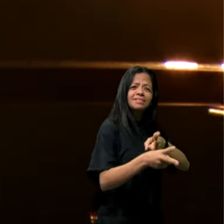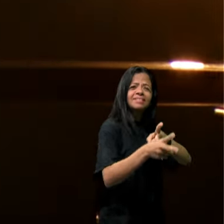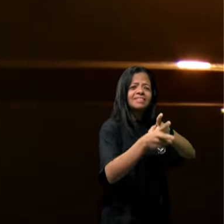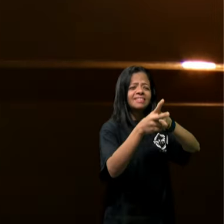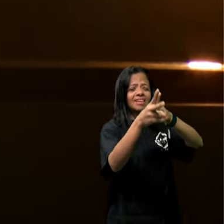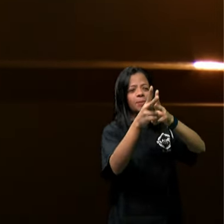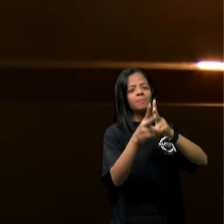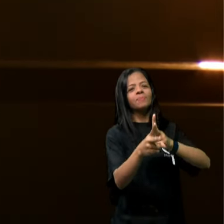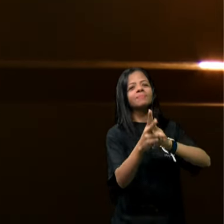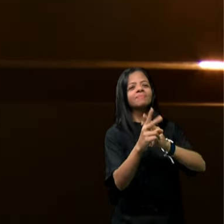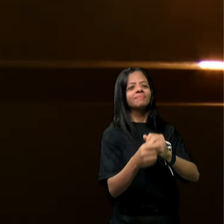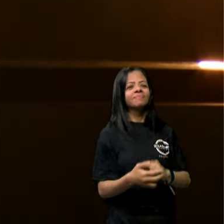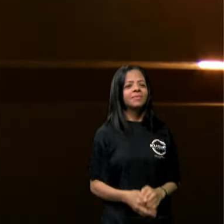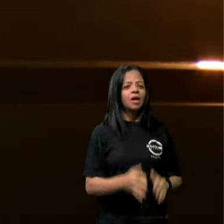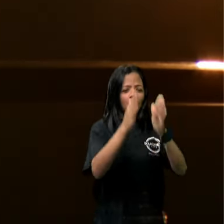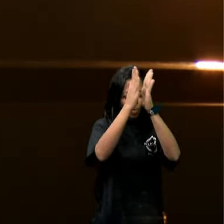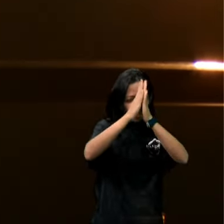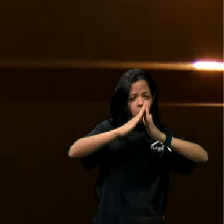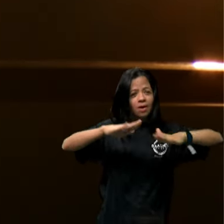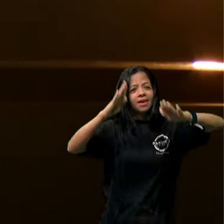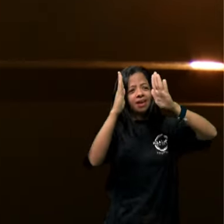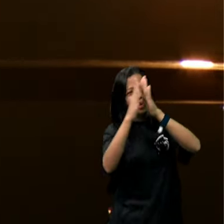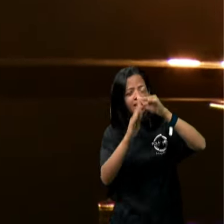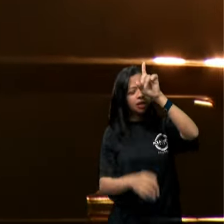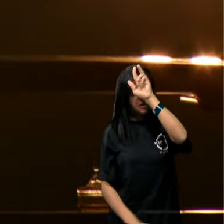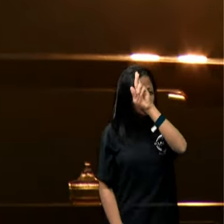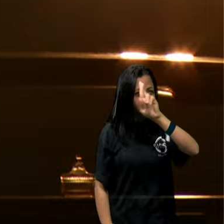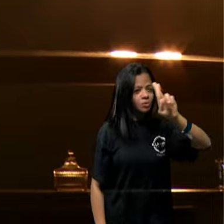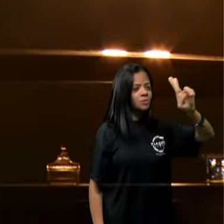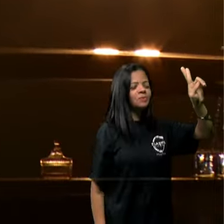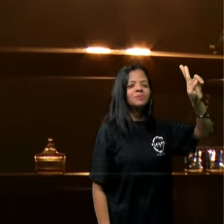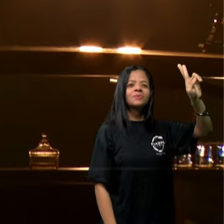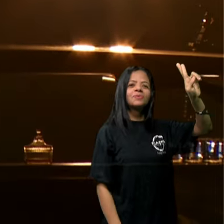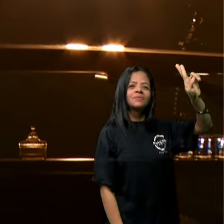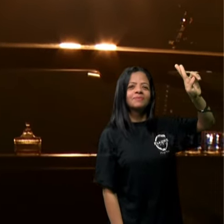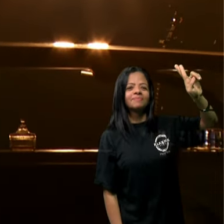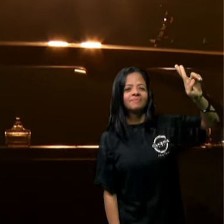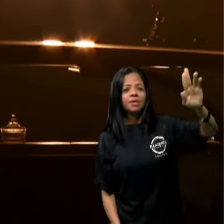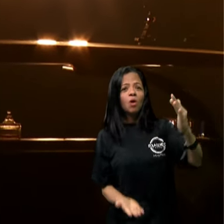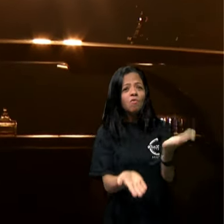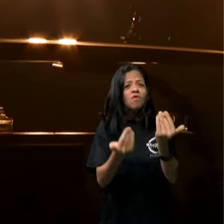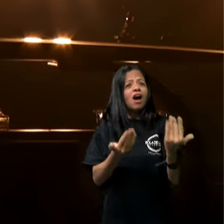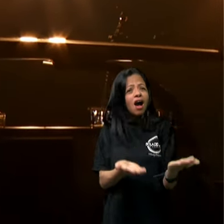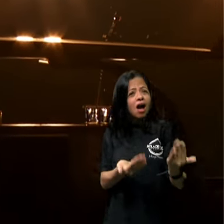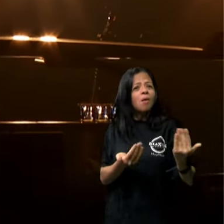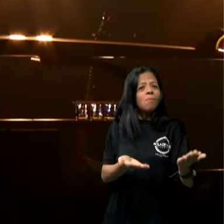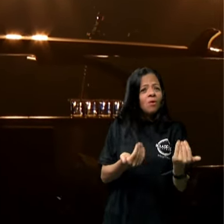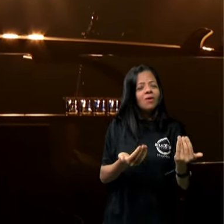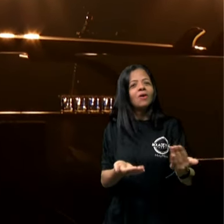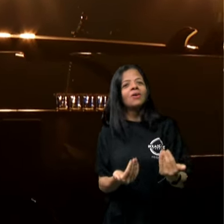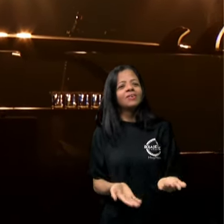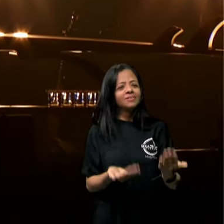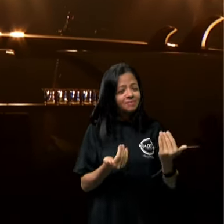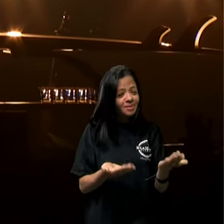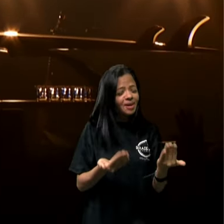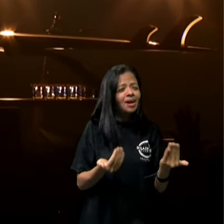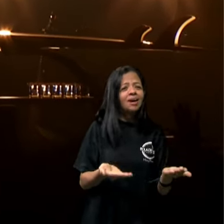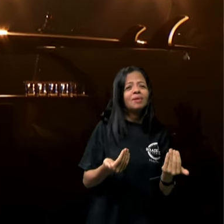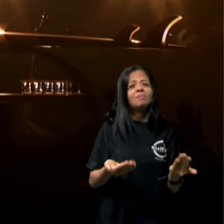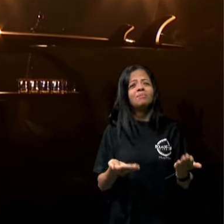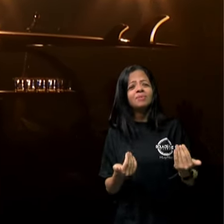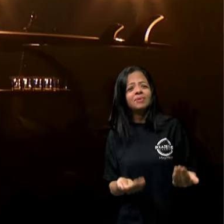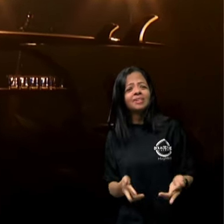valorizamos, Senhor. Ele é o Rei. Vamos lá, igreja. É só uma frase: Ele é o